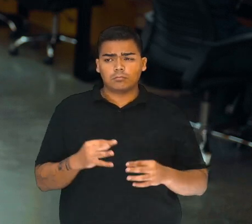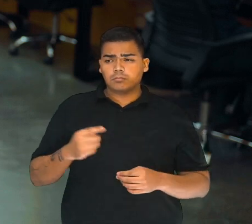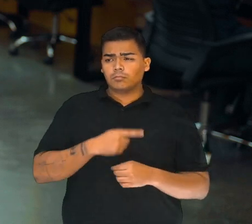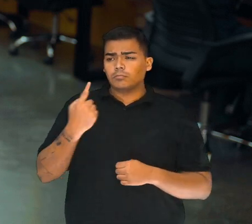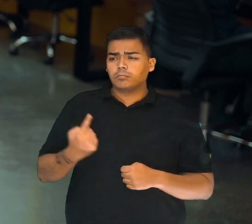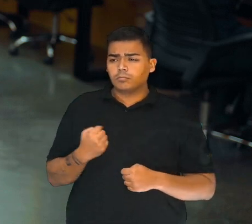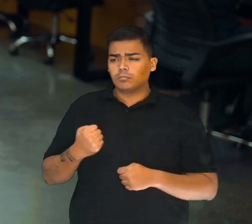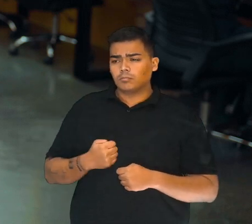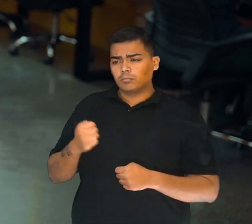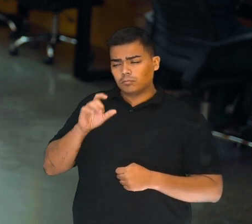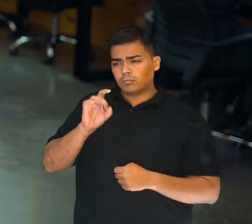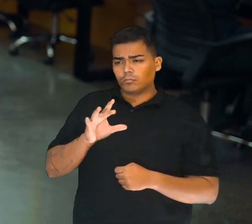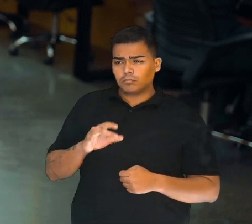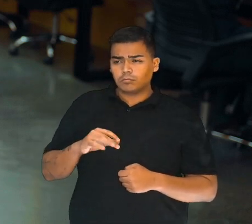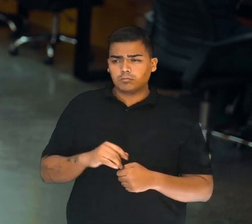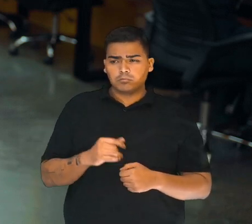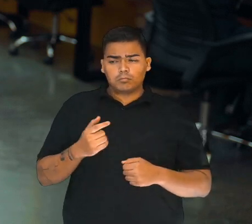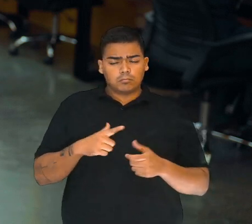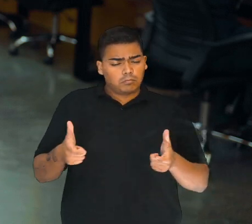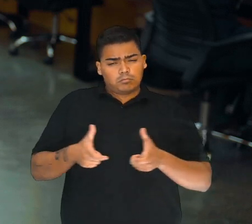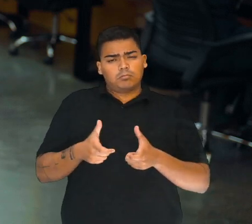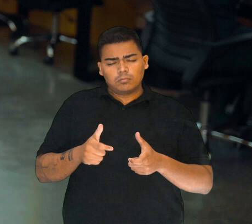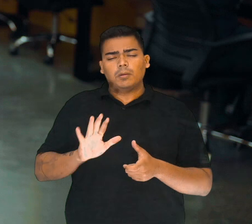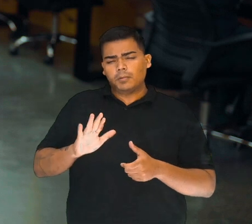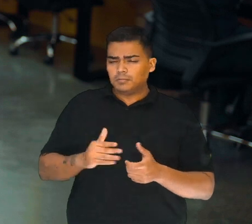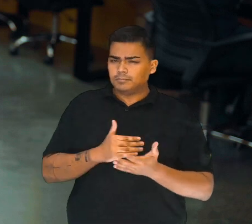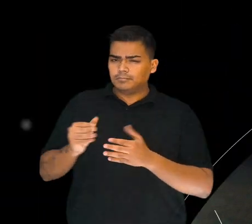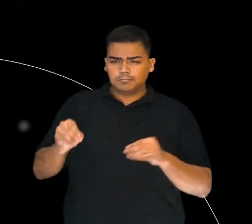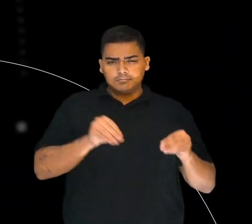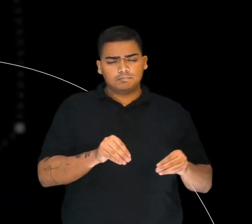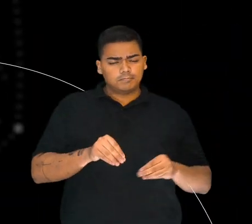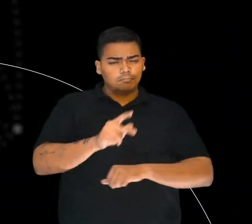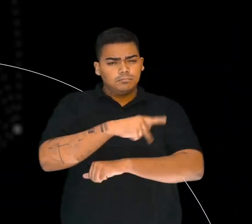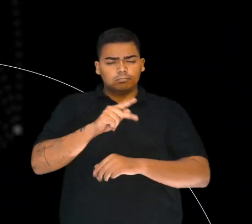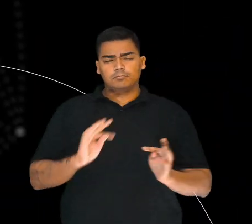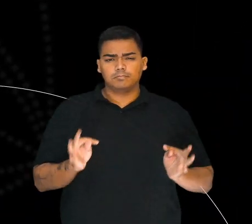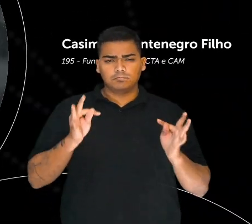tivesse virado nosso sobrenome, né? A gente deixou de ser só a ID Subsea para ser a ID Subsea do parque tecnológico.